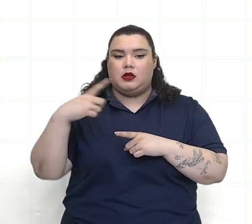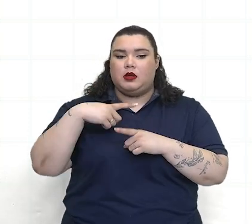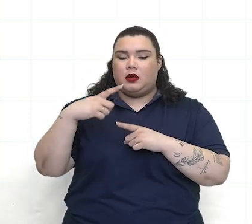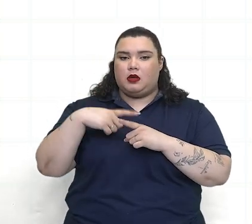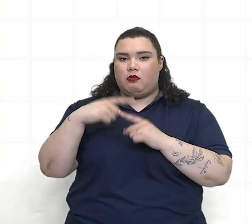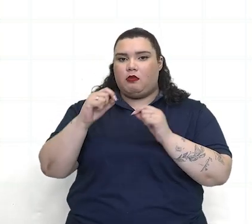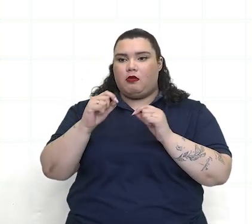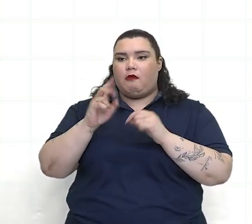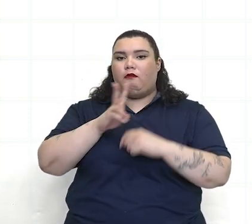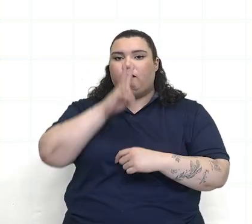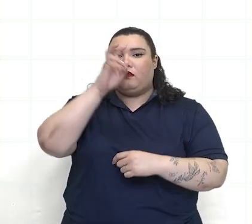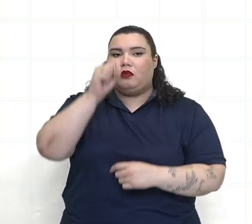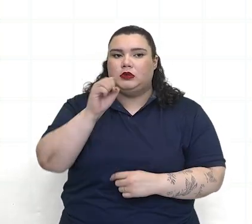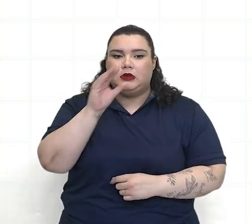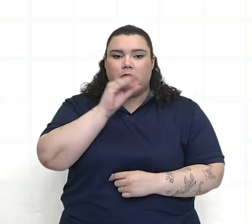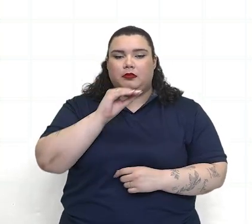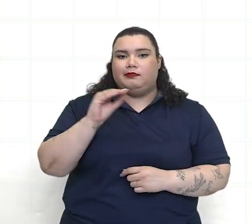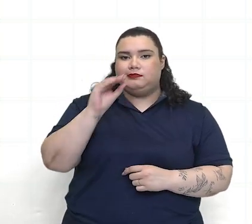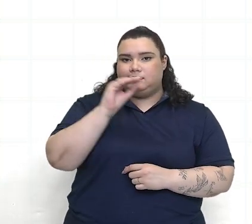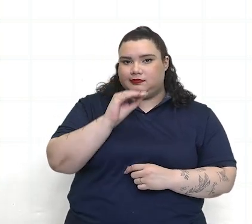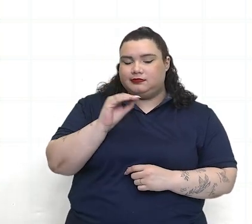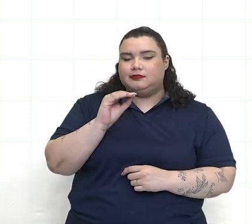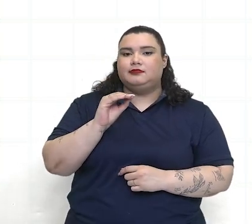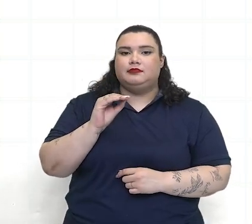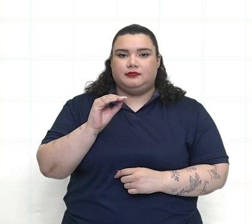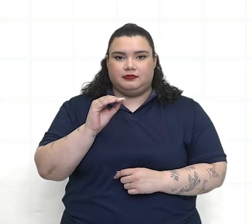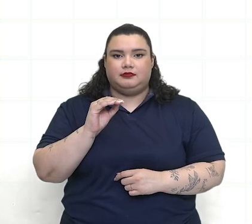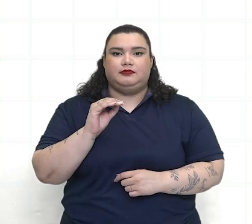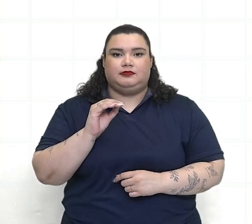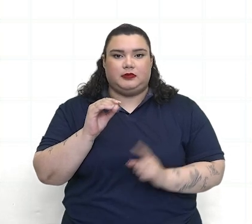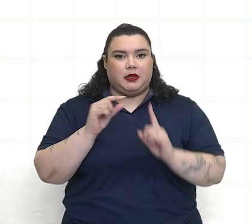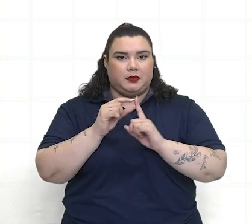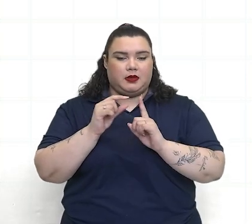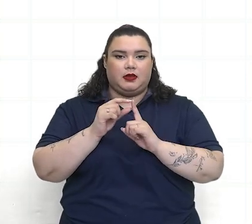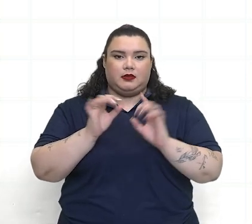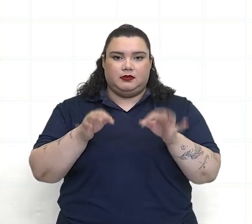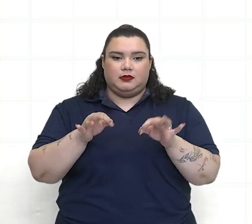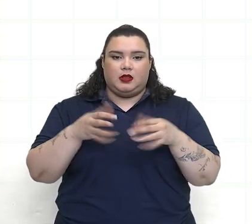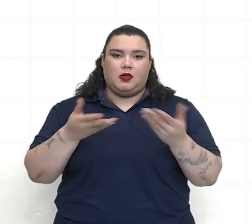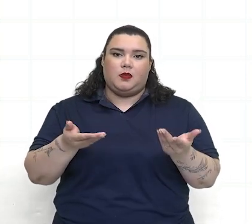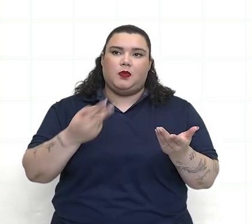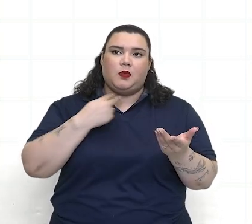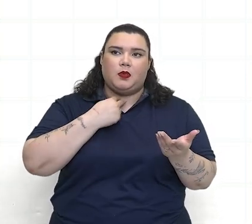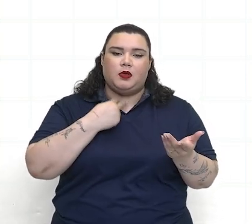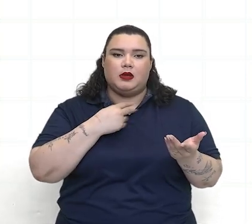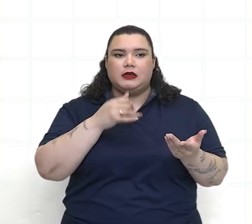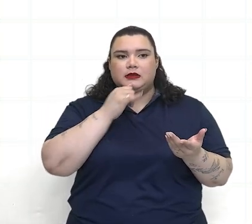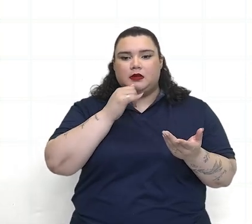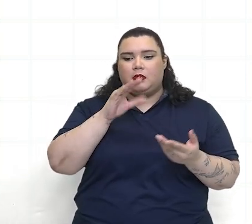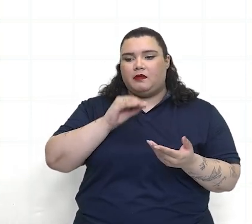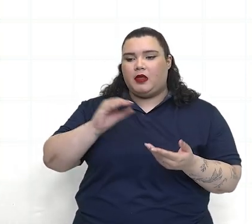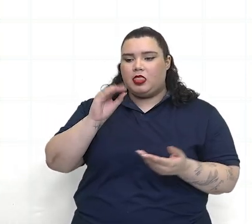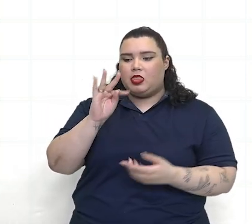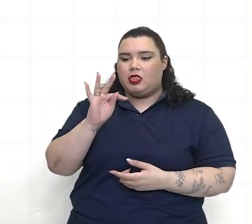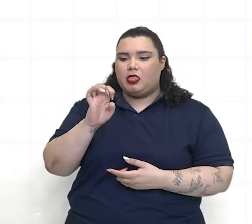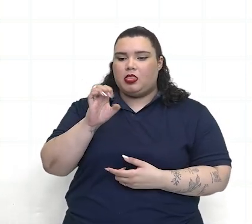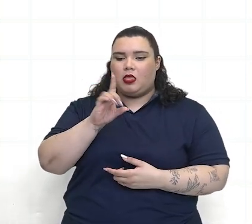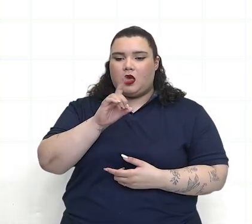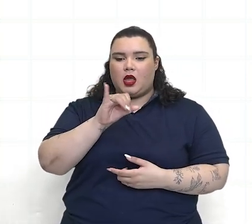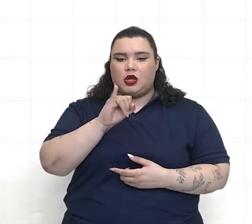tenho maior ênfase, maior força na entonação da palavra. Eu não poderia dizer tedio,